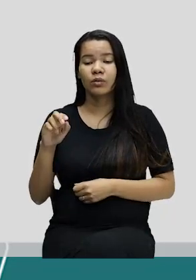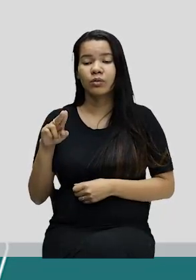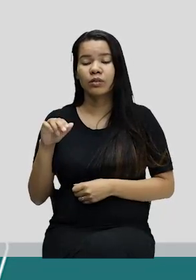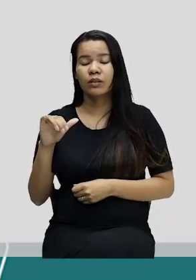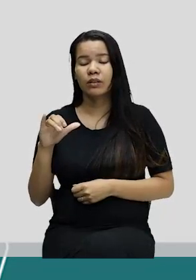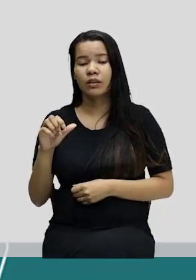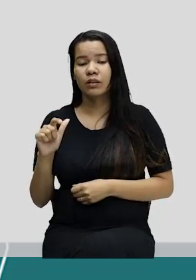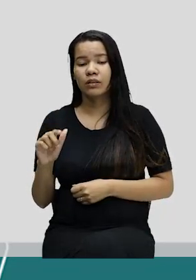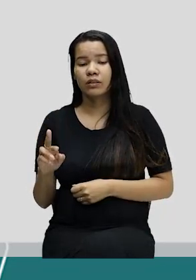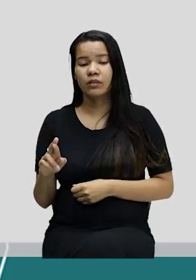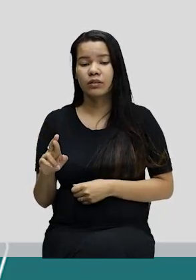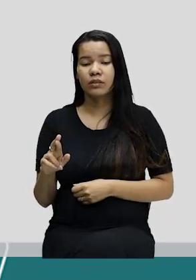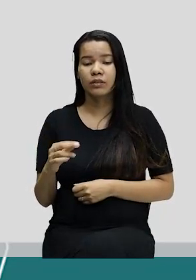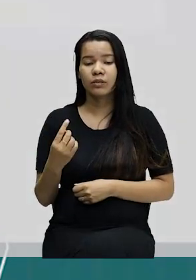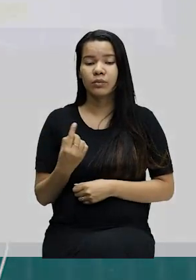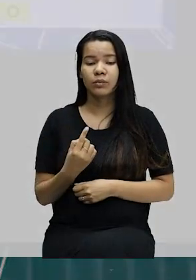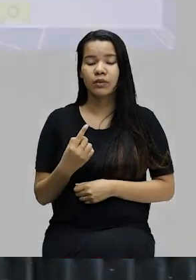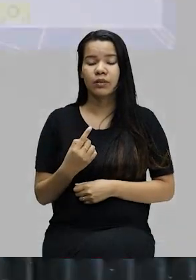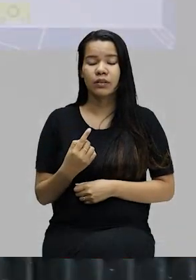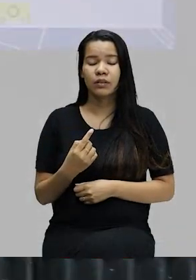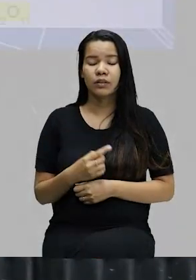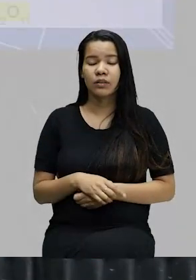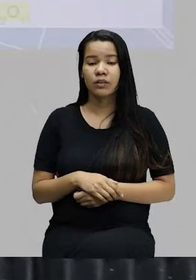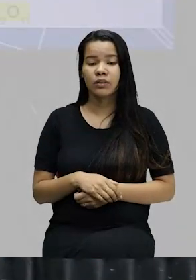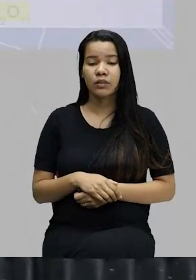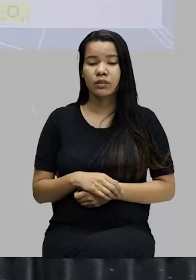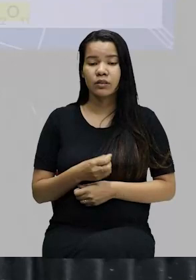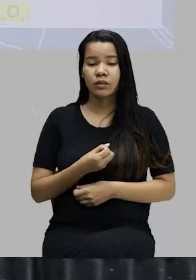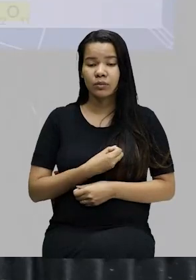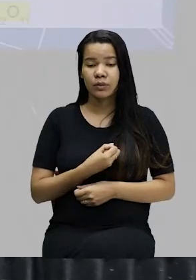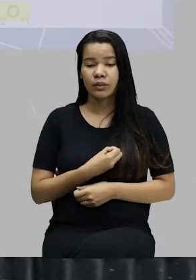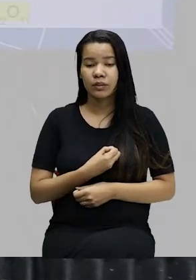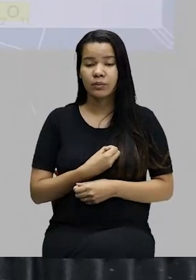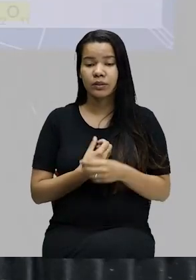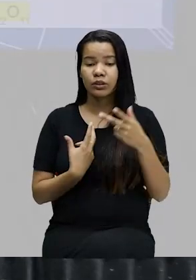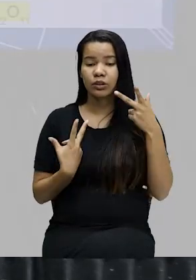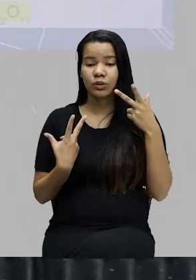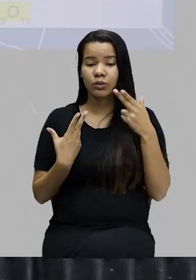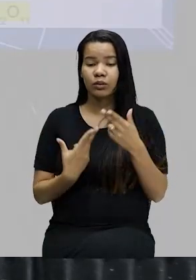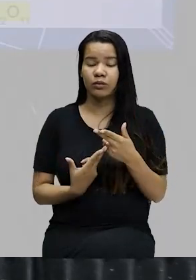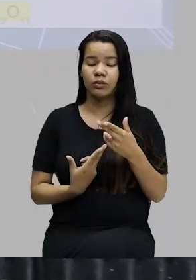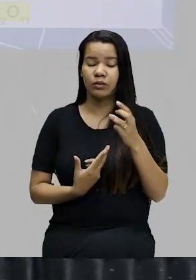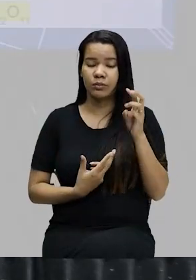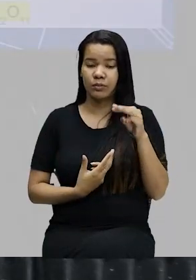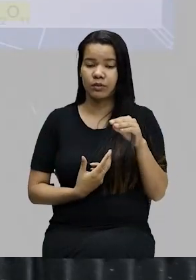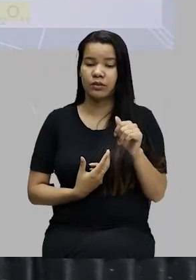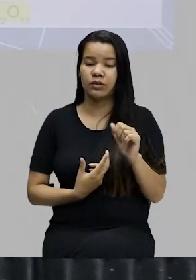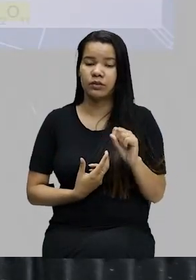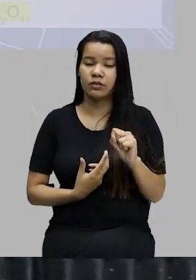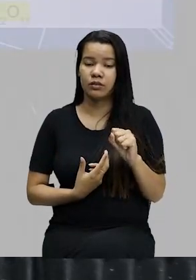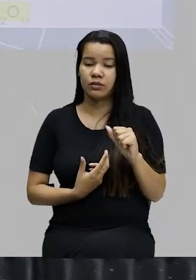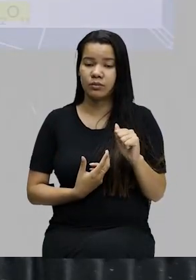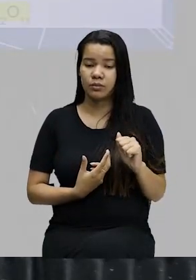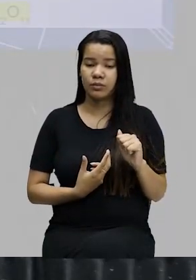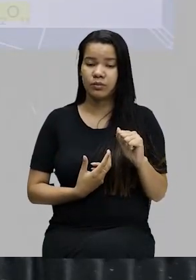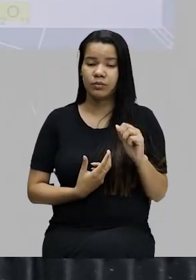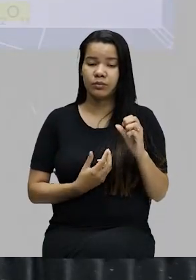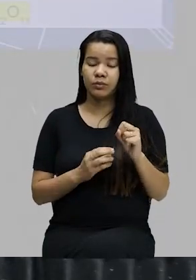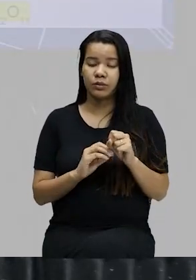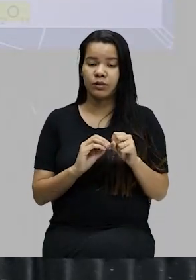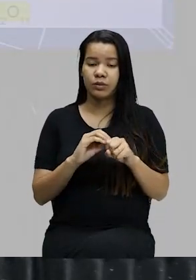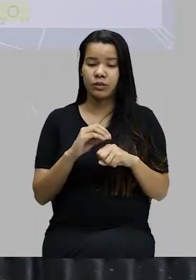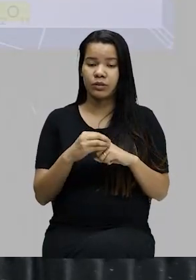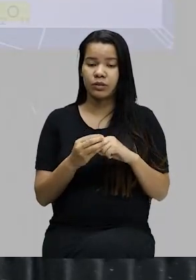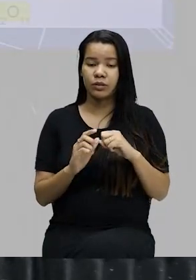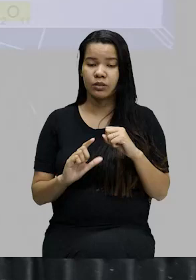só, em uma massa em gramas numericamente igual à massa molecular, para qualquer